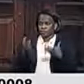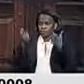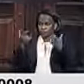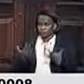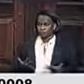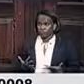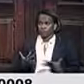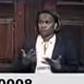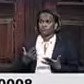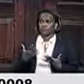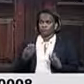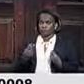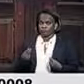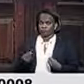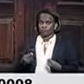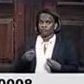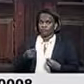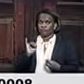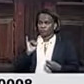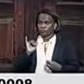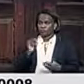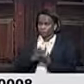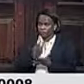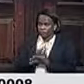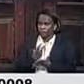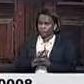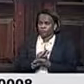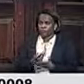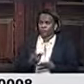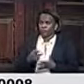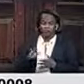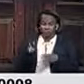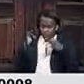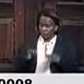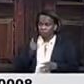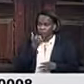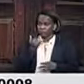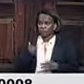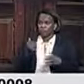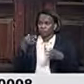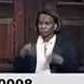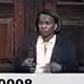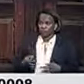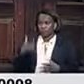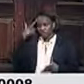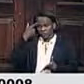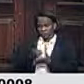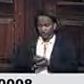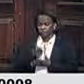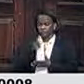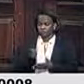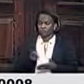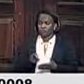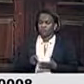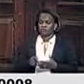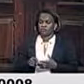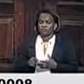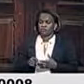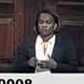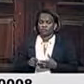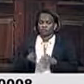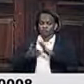foi completamente justa, correta, a decisão de Vossa Excelência